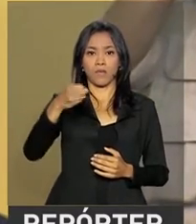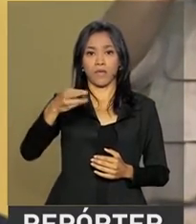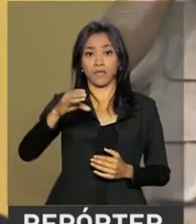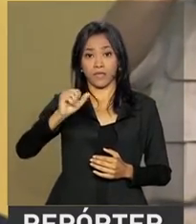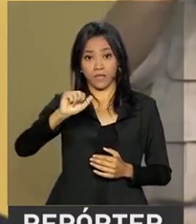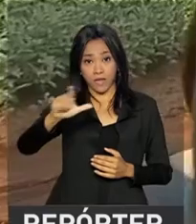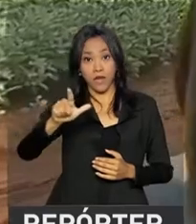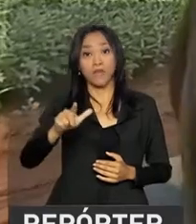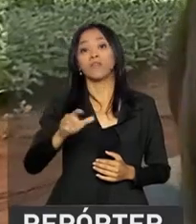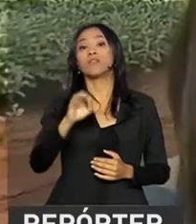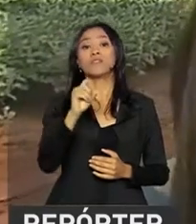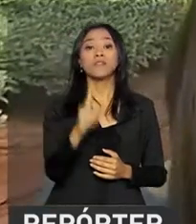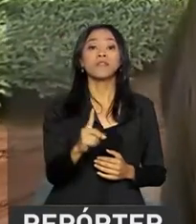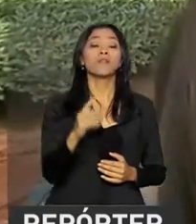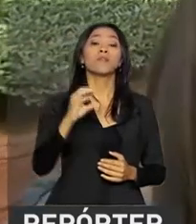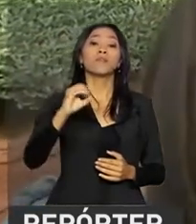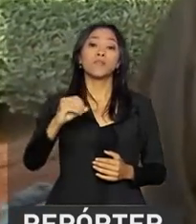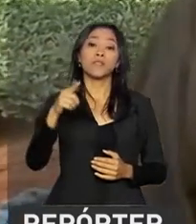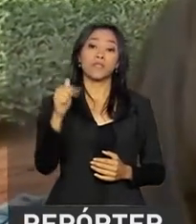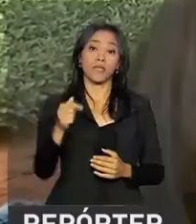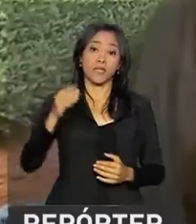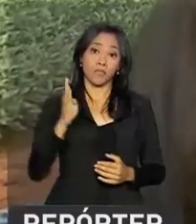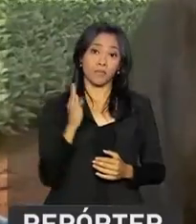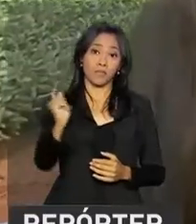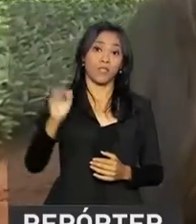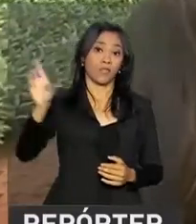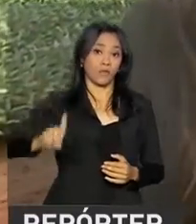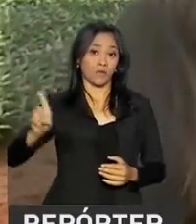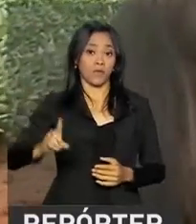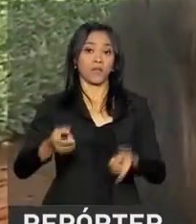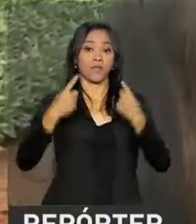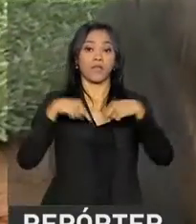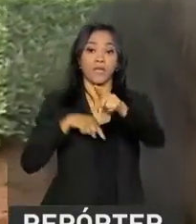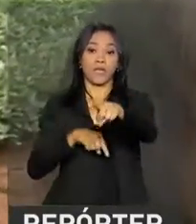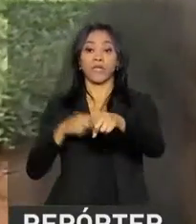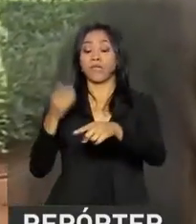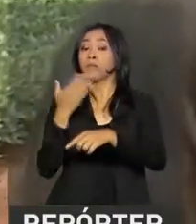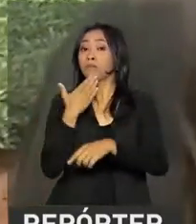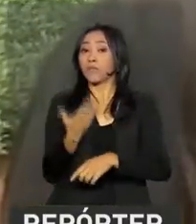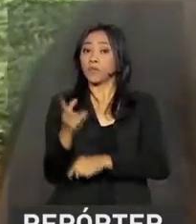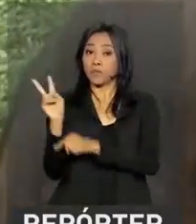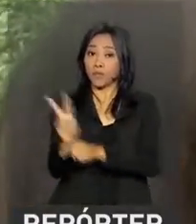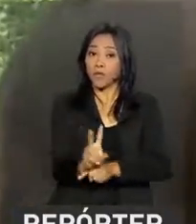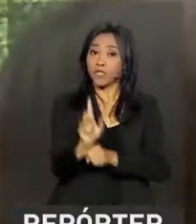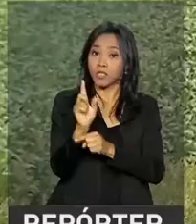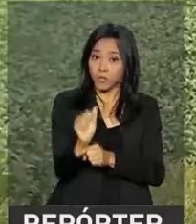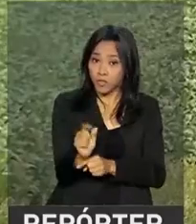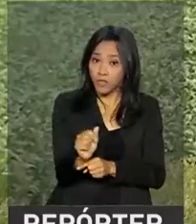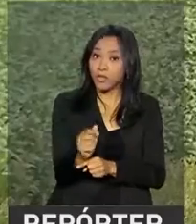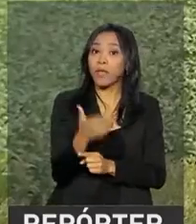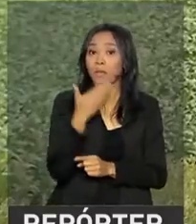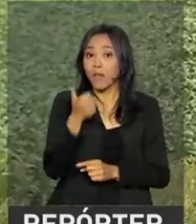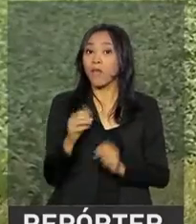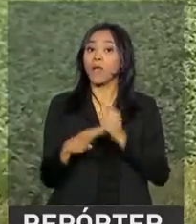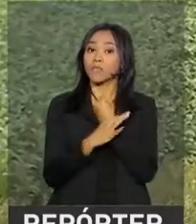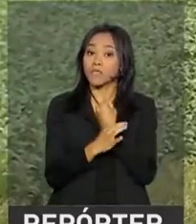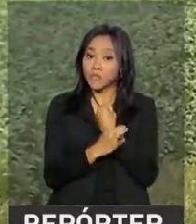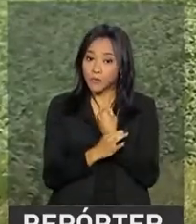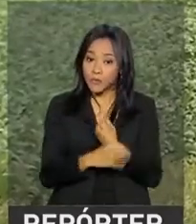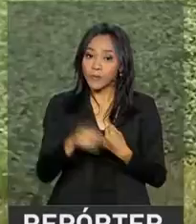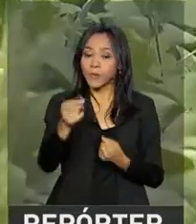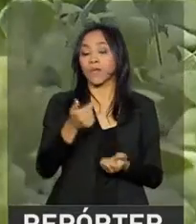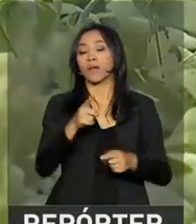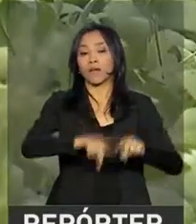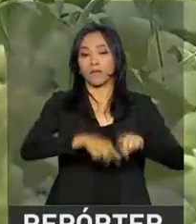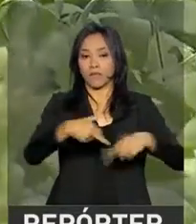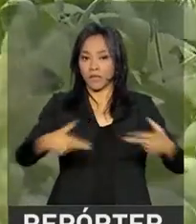de dólares. Para o seu Silomar, ter acesso a esse crédito mais cedo é garantia de mais produtos, mais funcionários